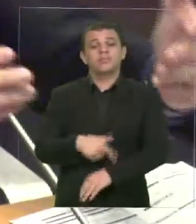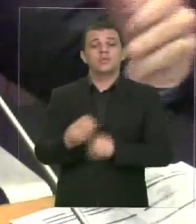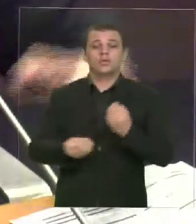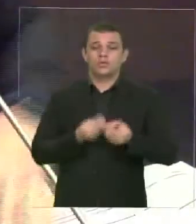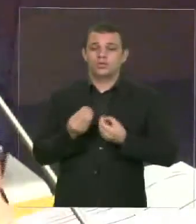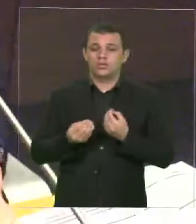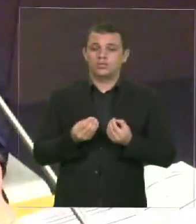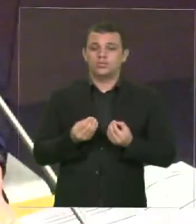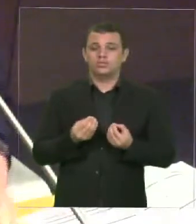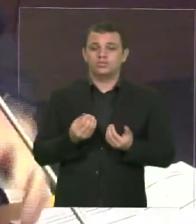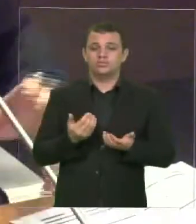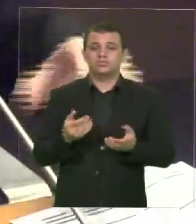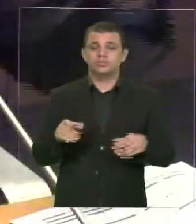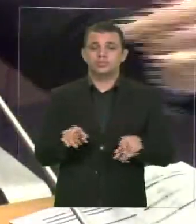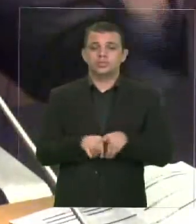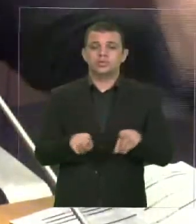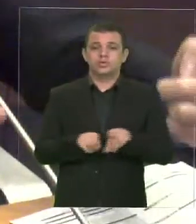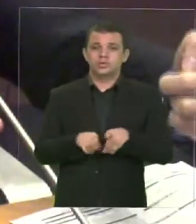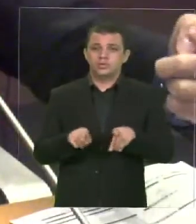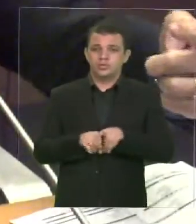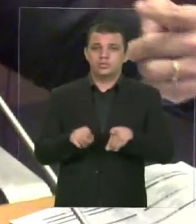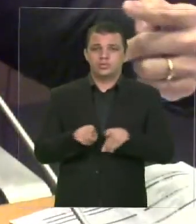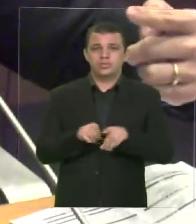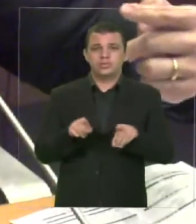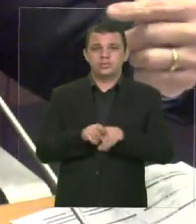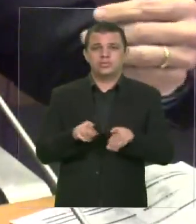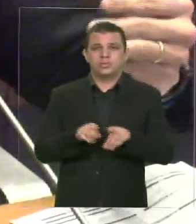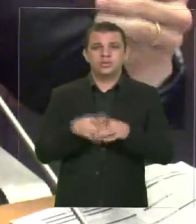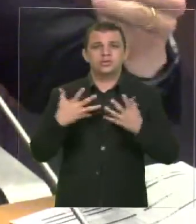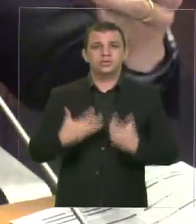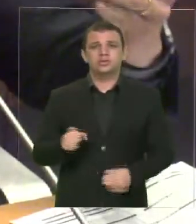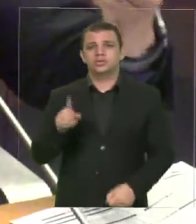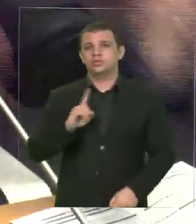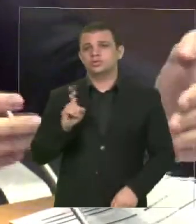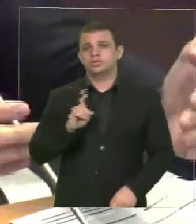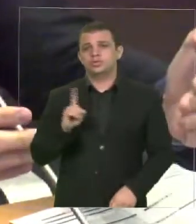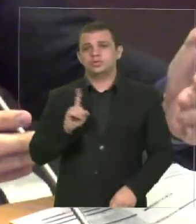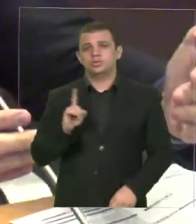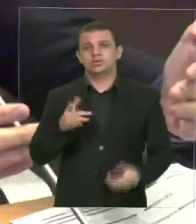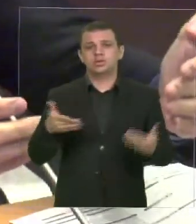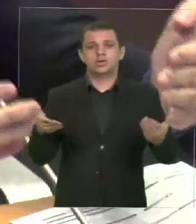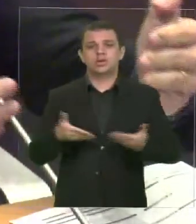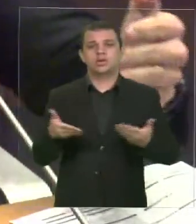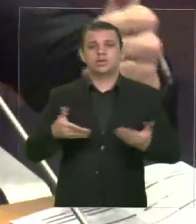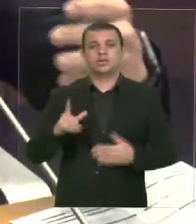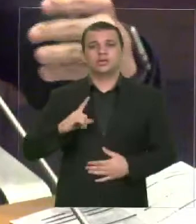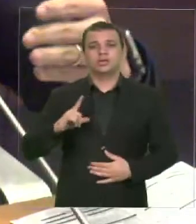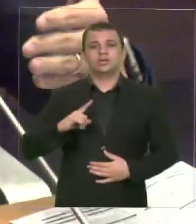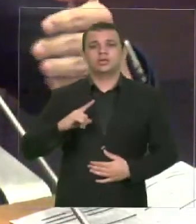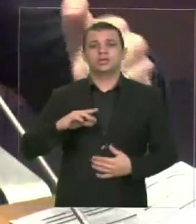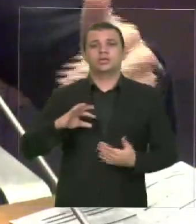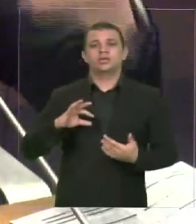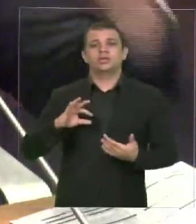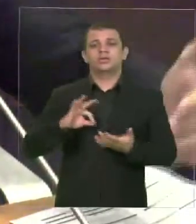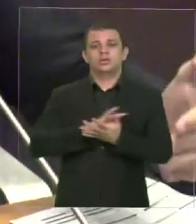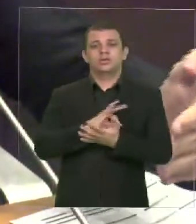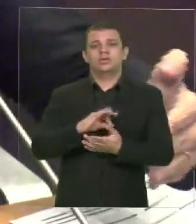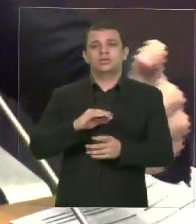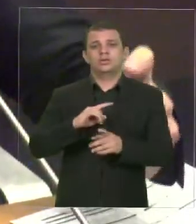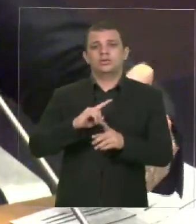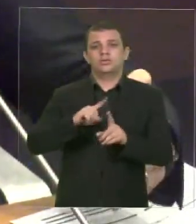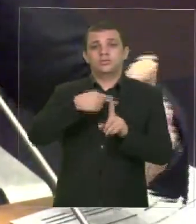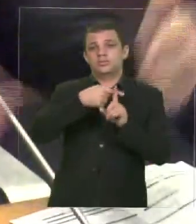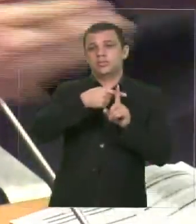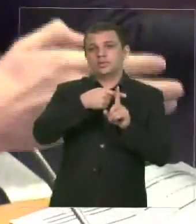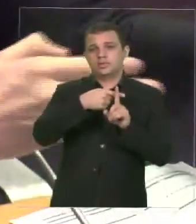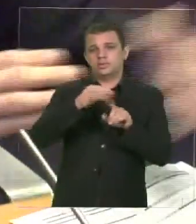reconhecerem até que os contratos do Mais Asfalto que foram celebrados